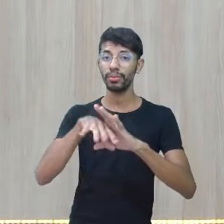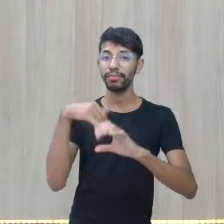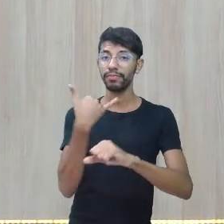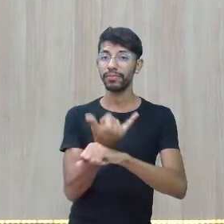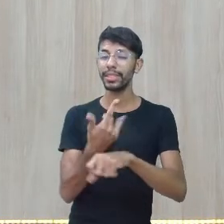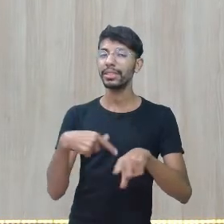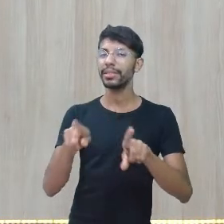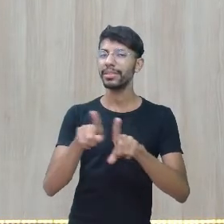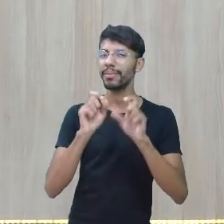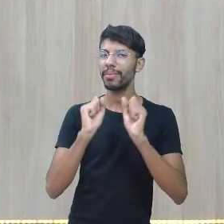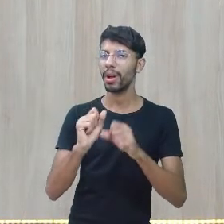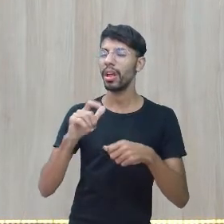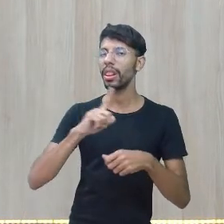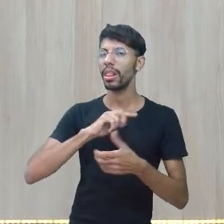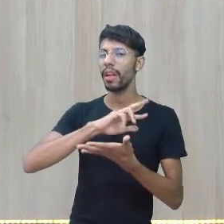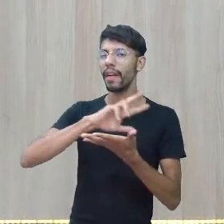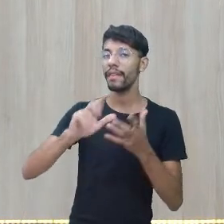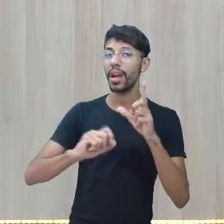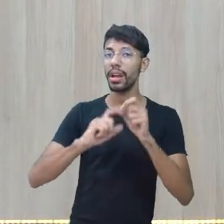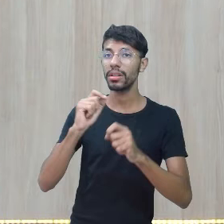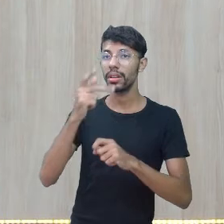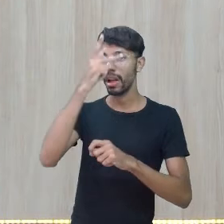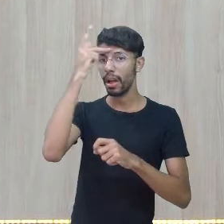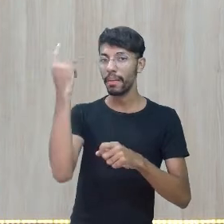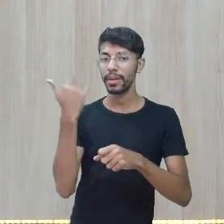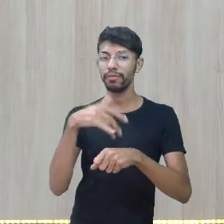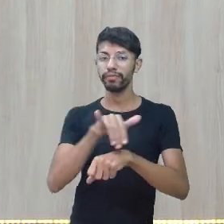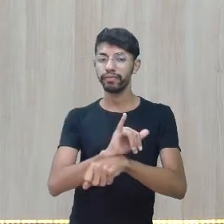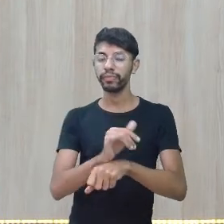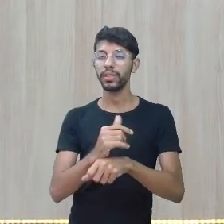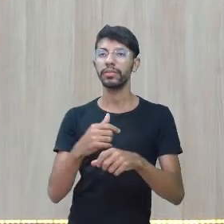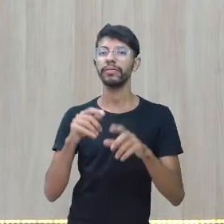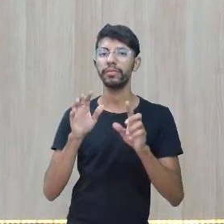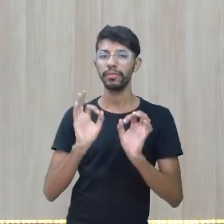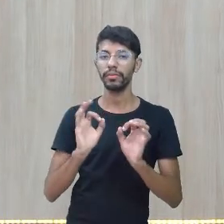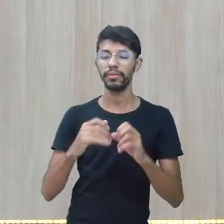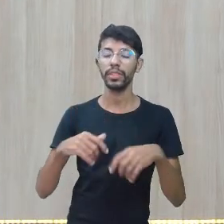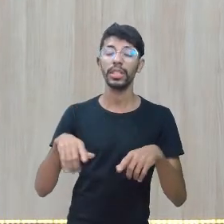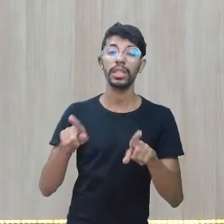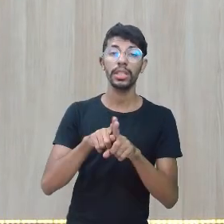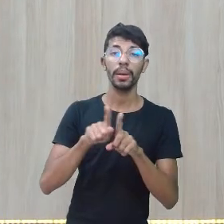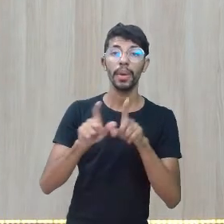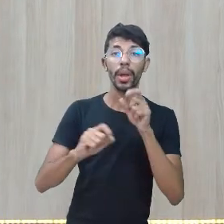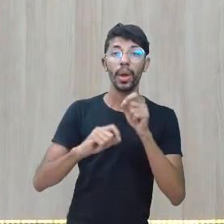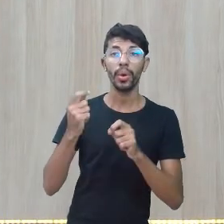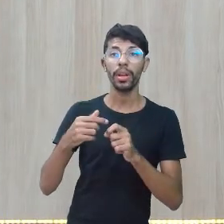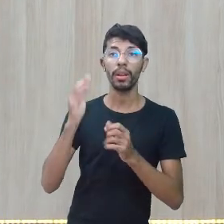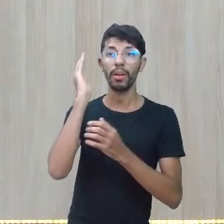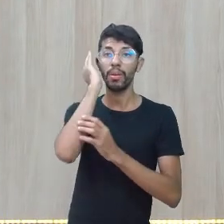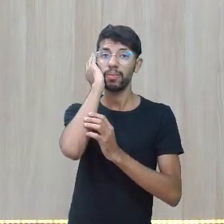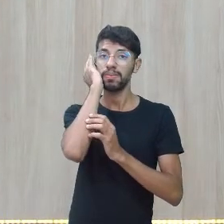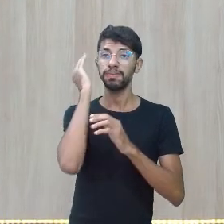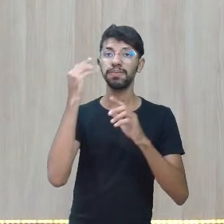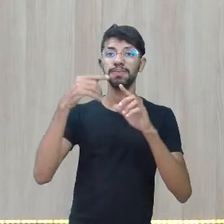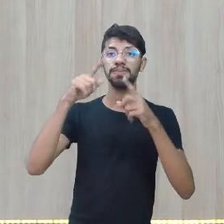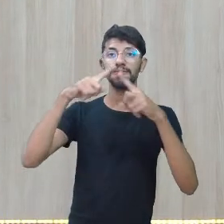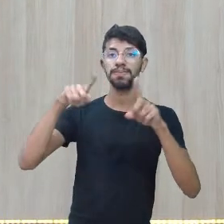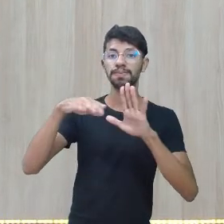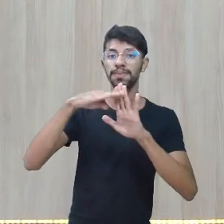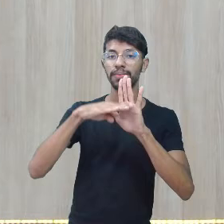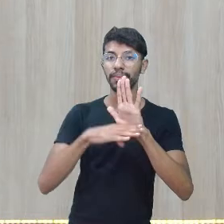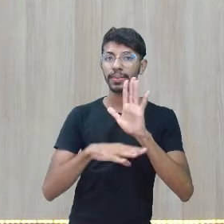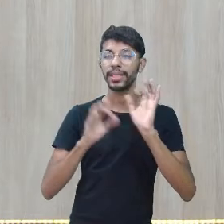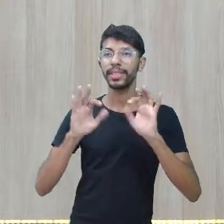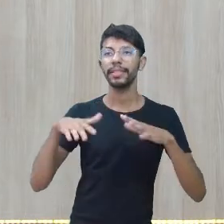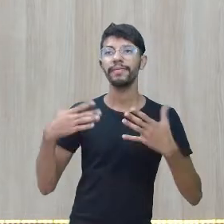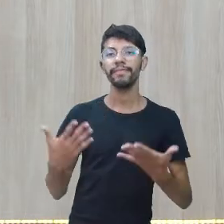vários youtubers aí funcionando. A entrevista também pode aparecer no podcast, como a gente bem sabe. Então, assim,